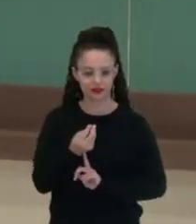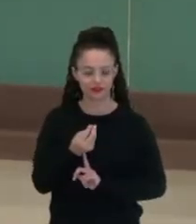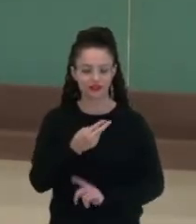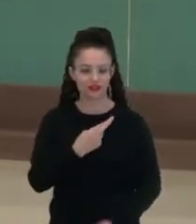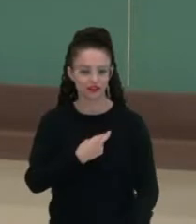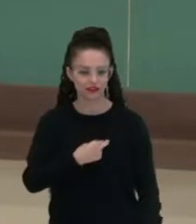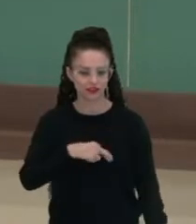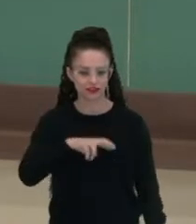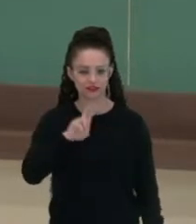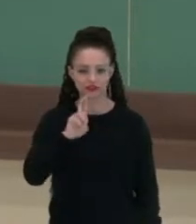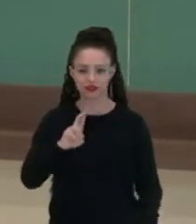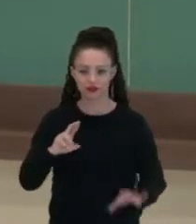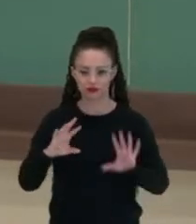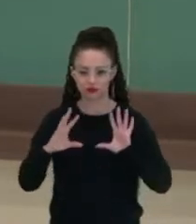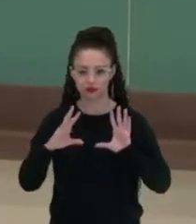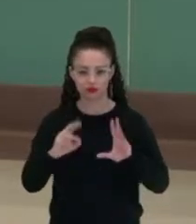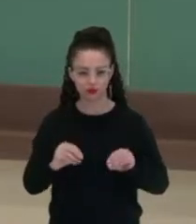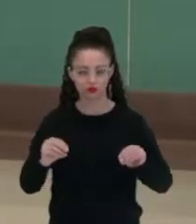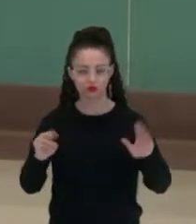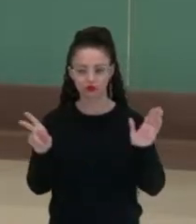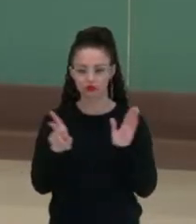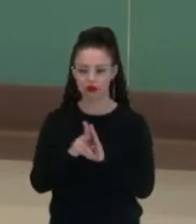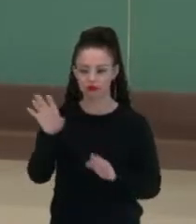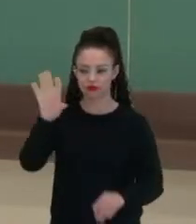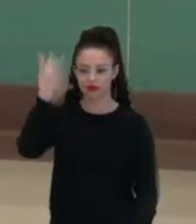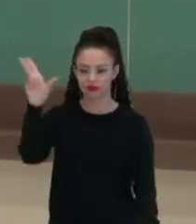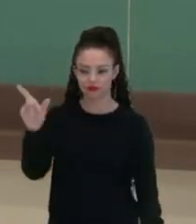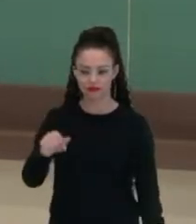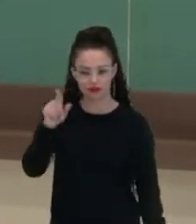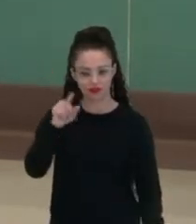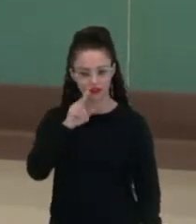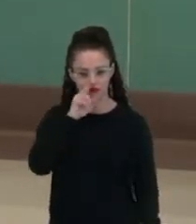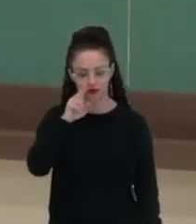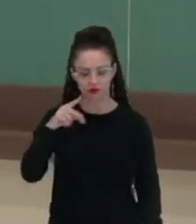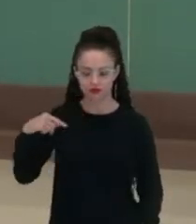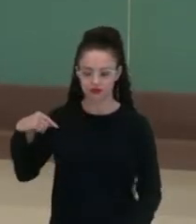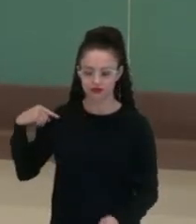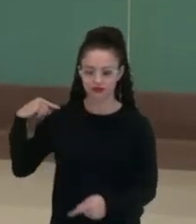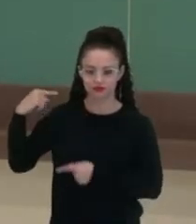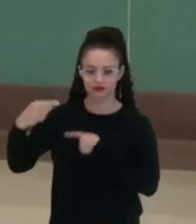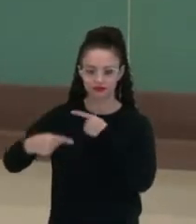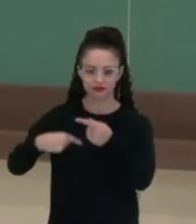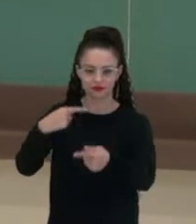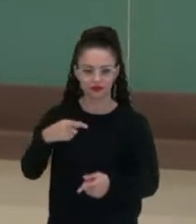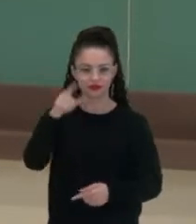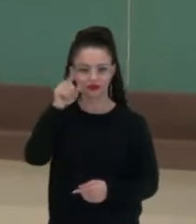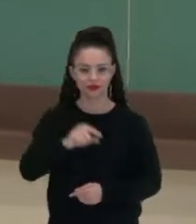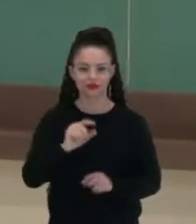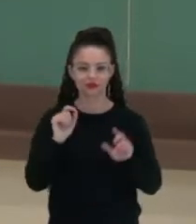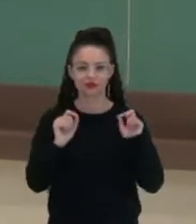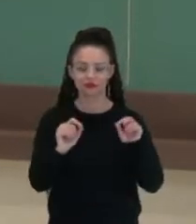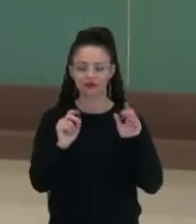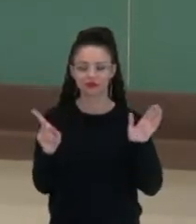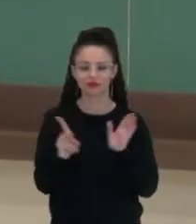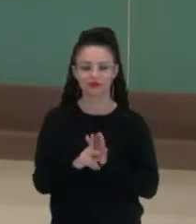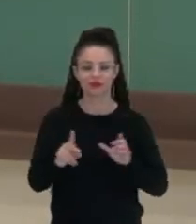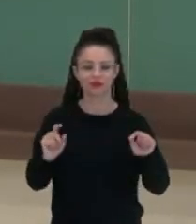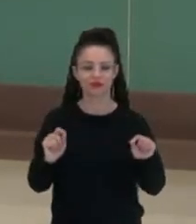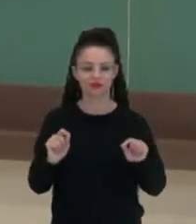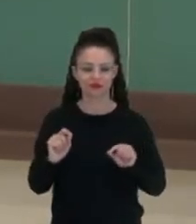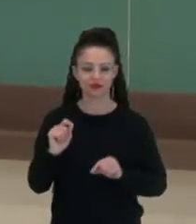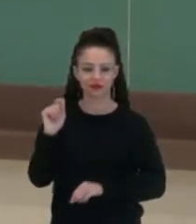religião totalmente da África, traz essa força ancestral. Então, vai estar com a questão da